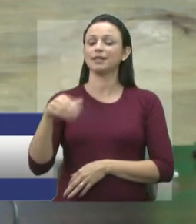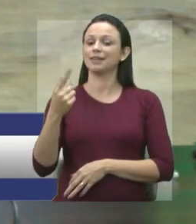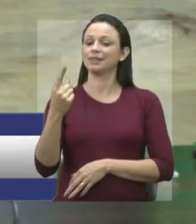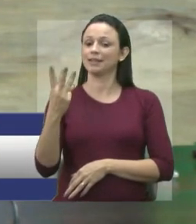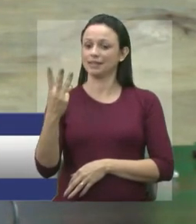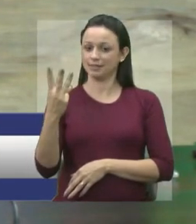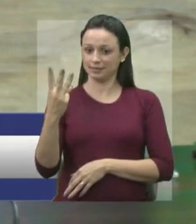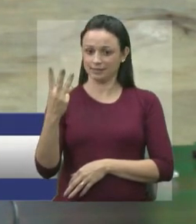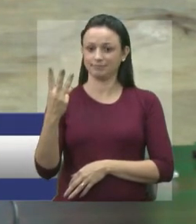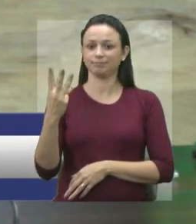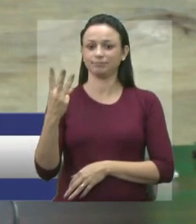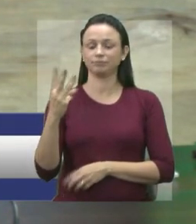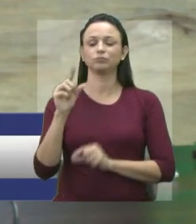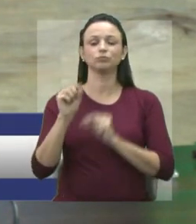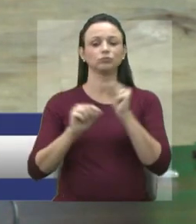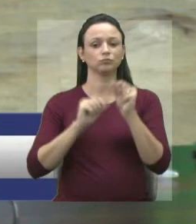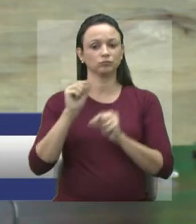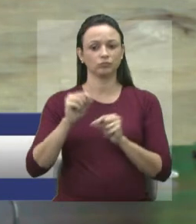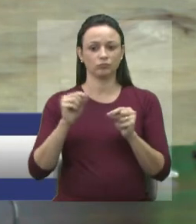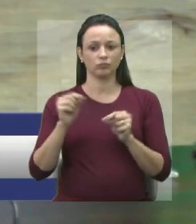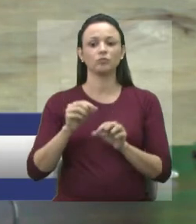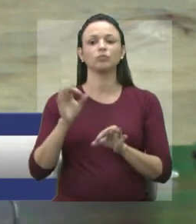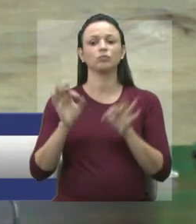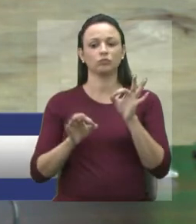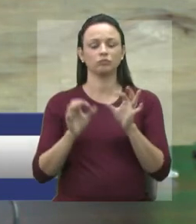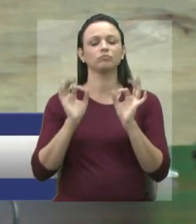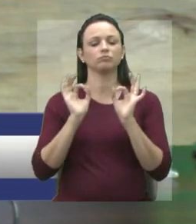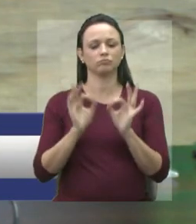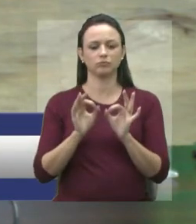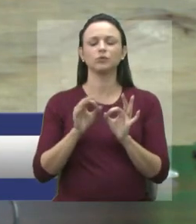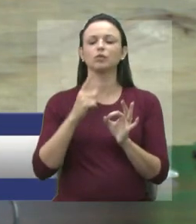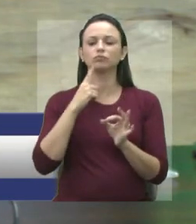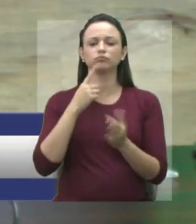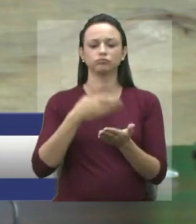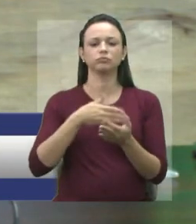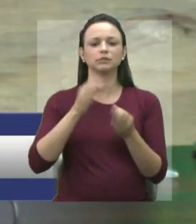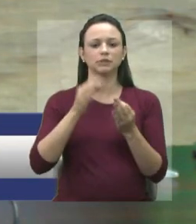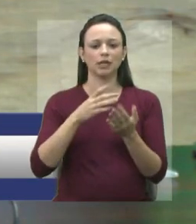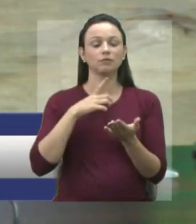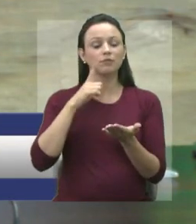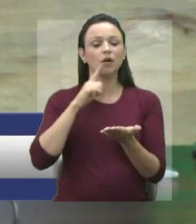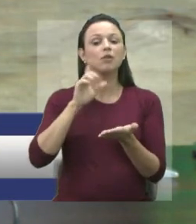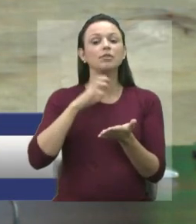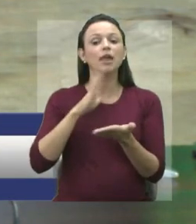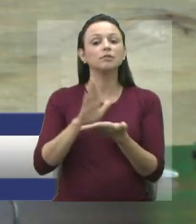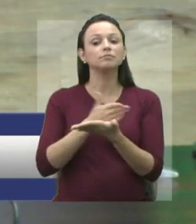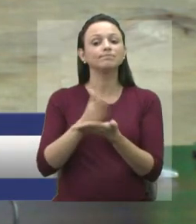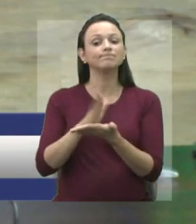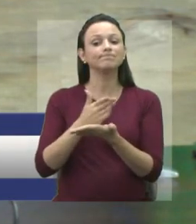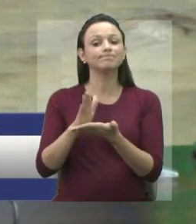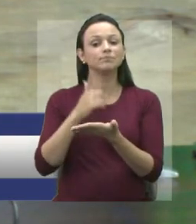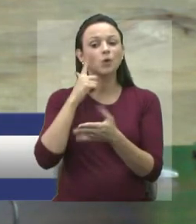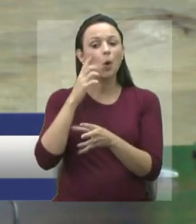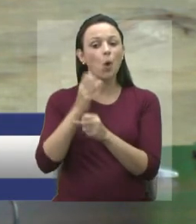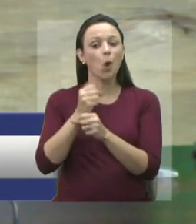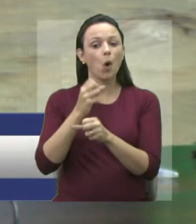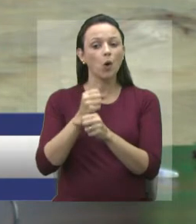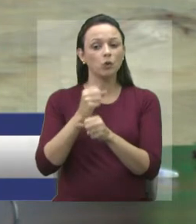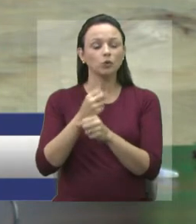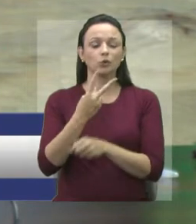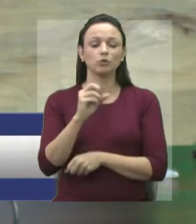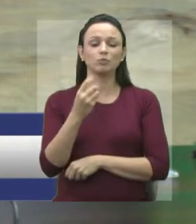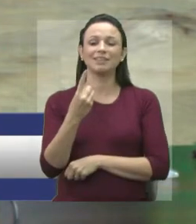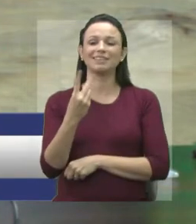TC 000757/026/13, que julgou regulares, com ressalvas e recomendações, as contas do exercício de